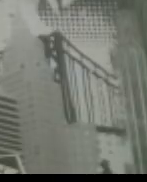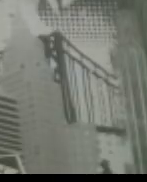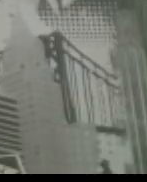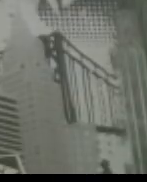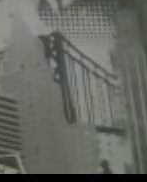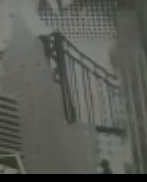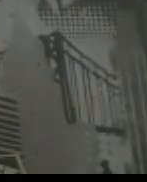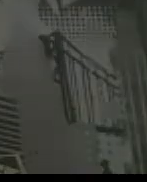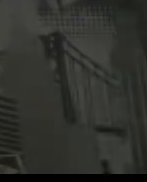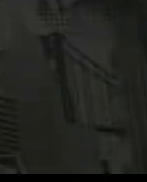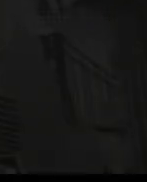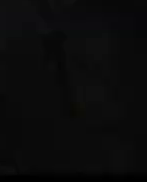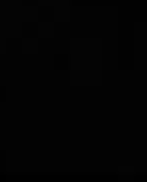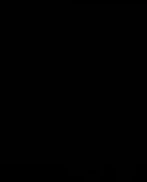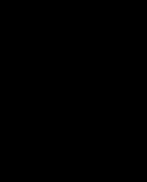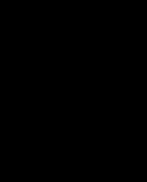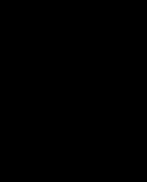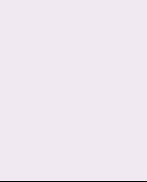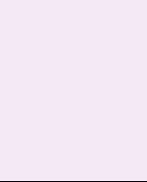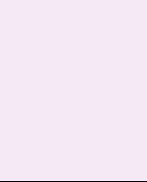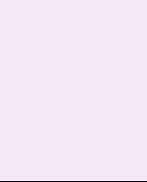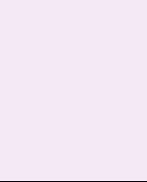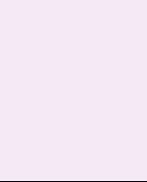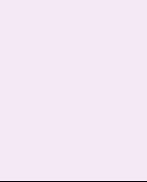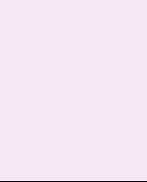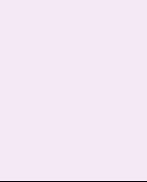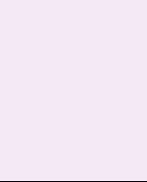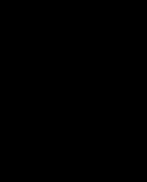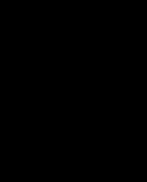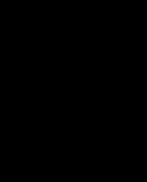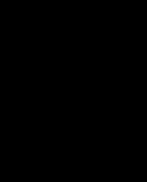A pergunta que não cala.